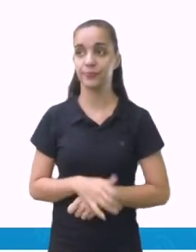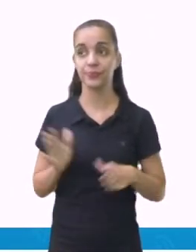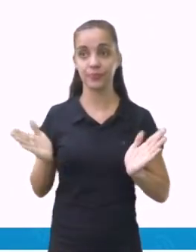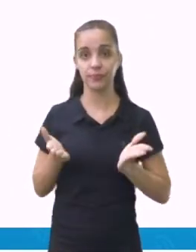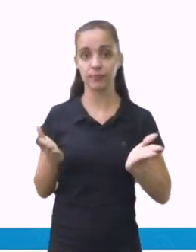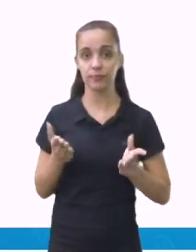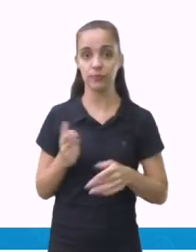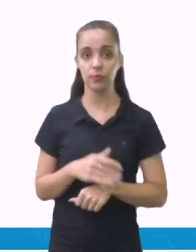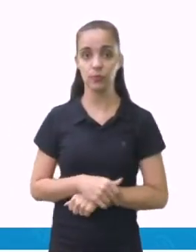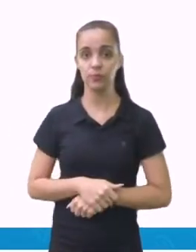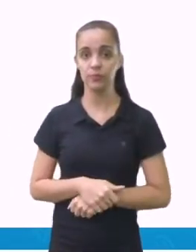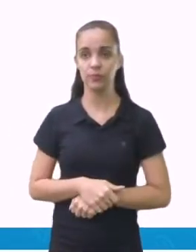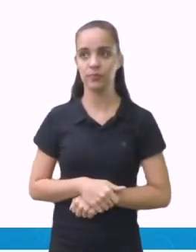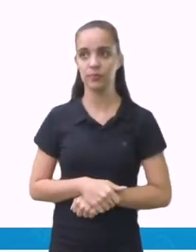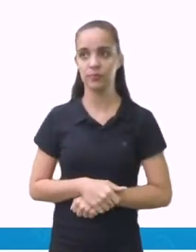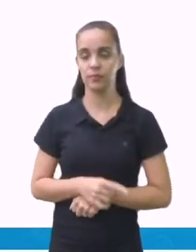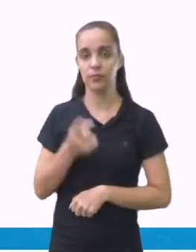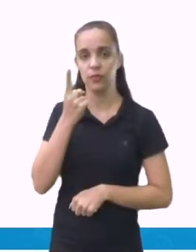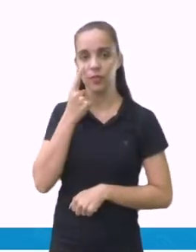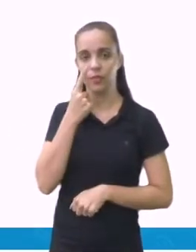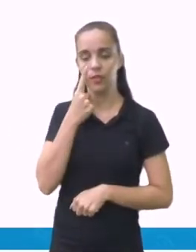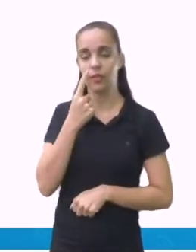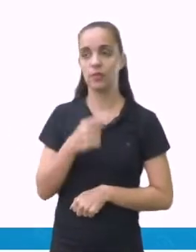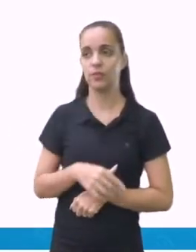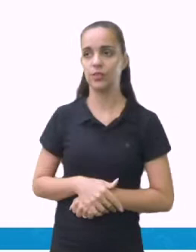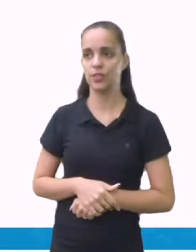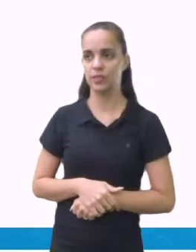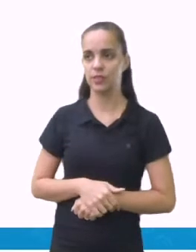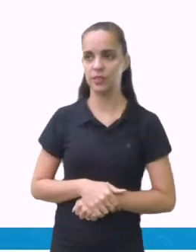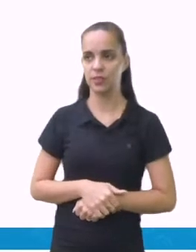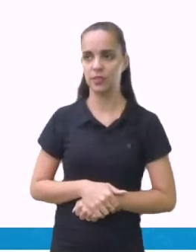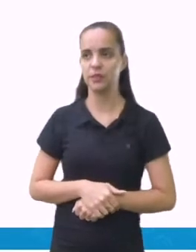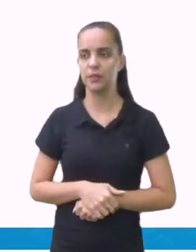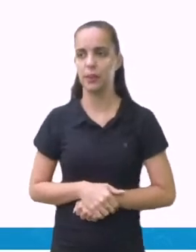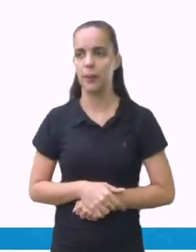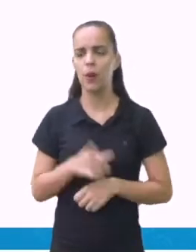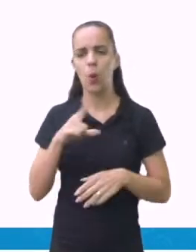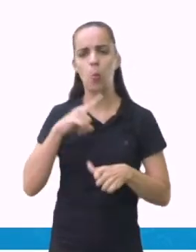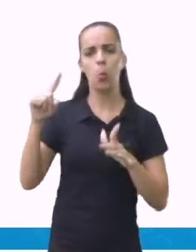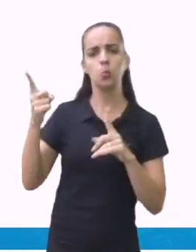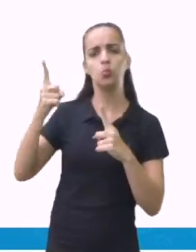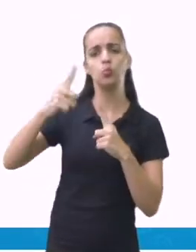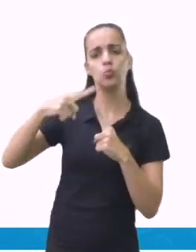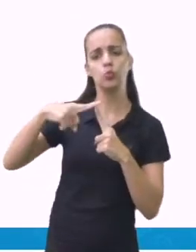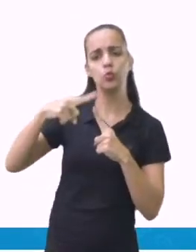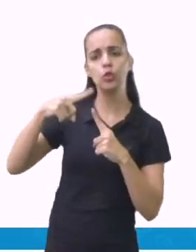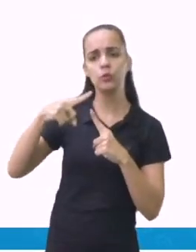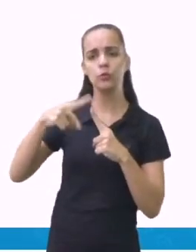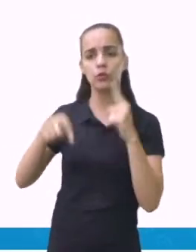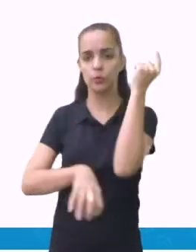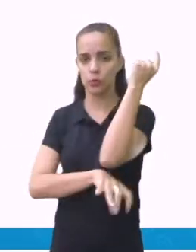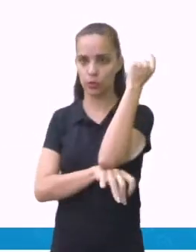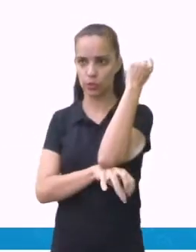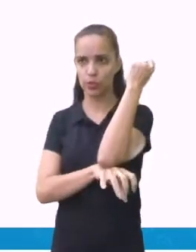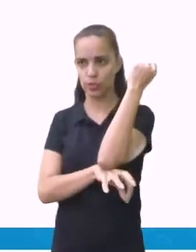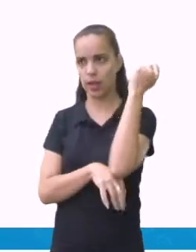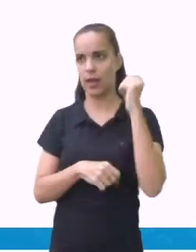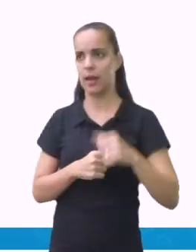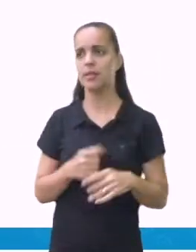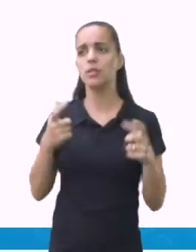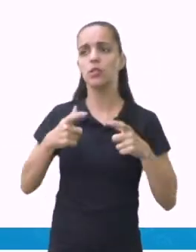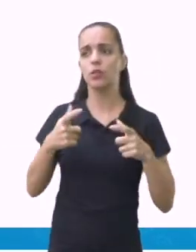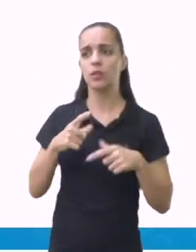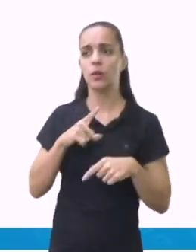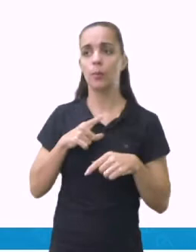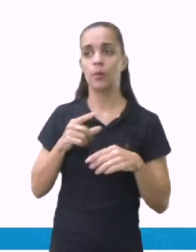Agora, nós vamos falar aí aonde existem essas raízes. Então, nós temos raiz subterrânea,